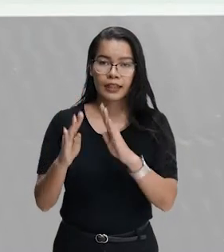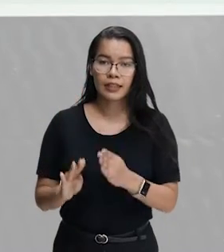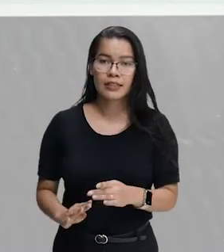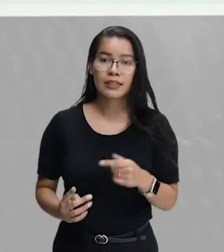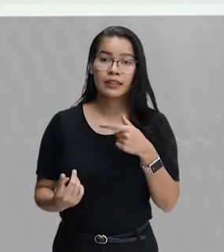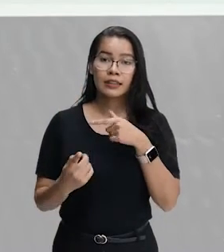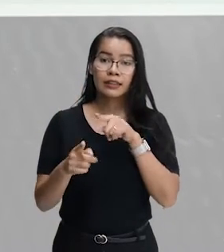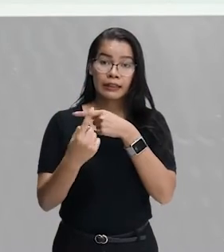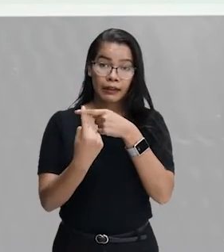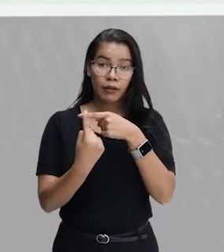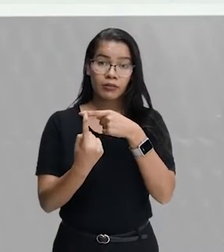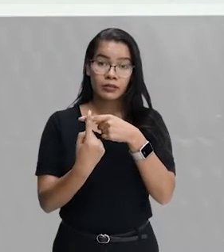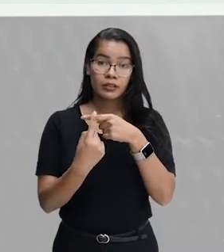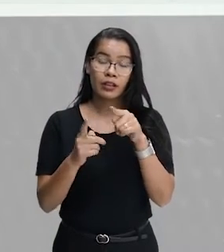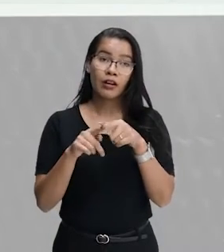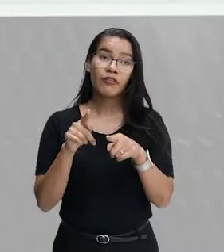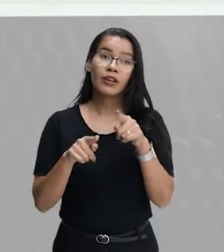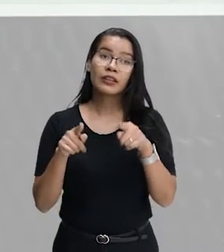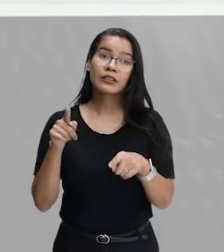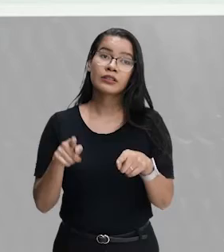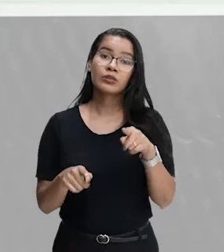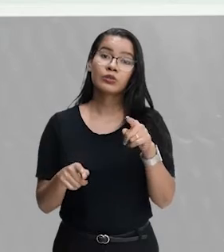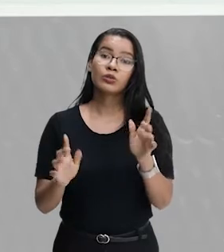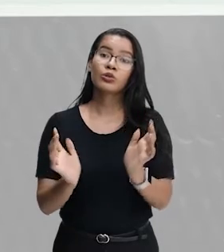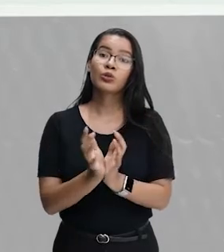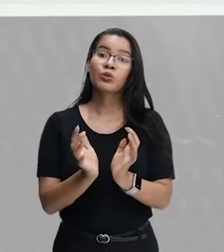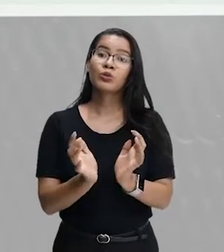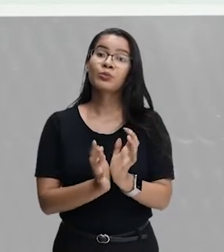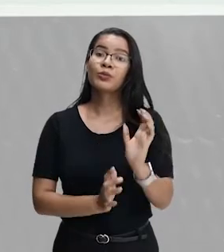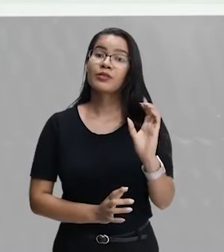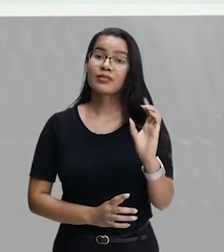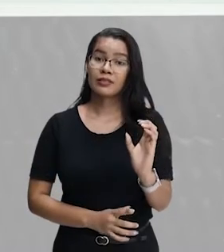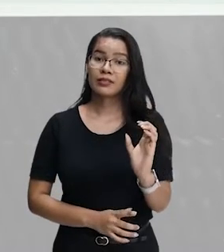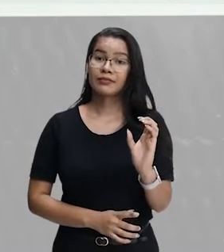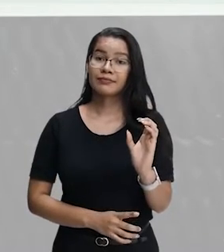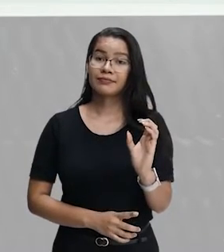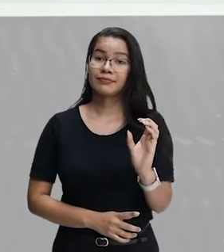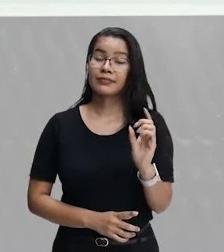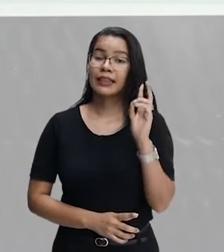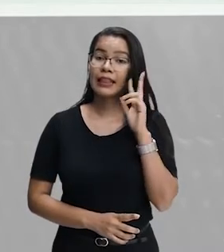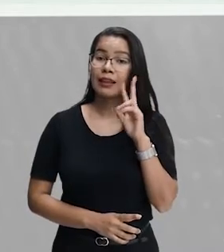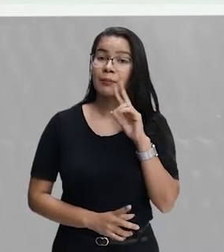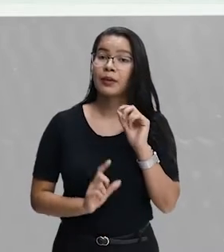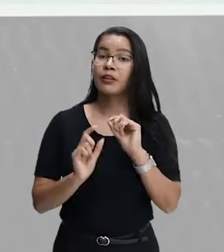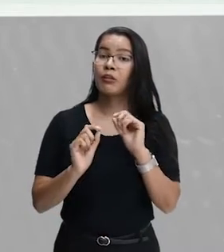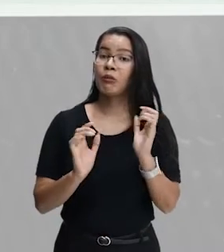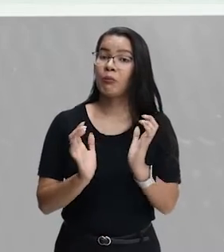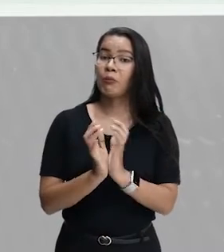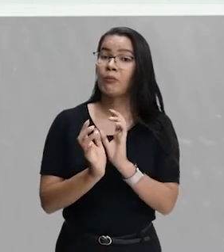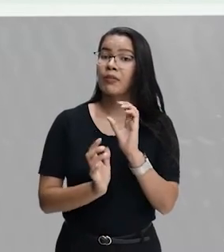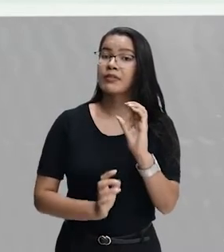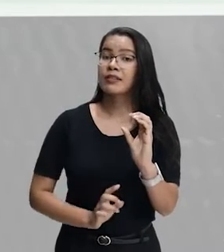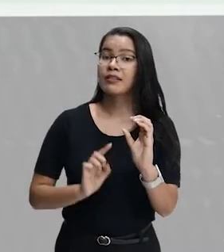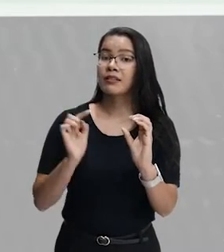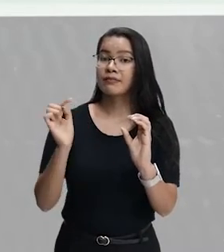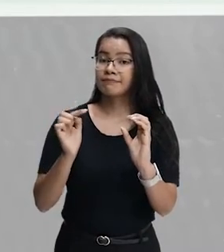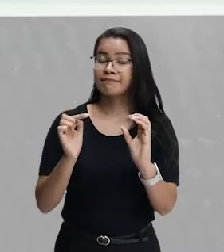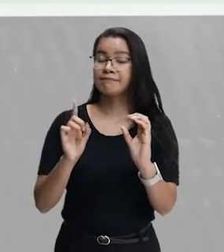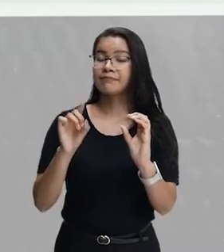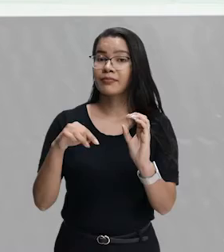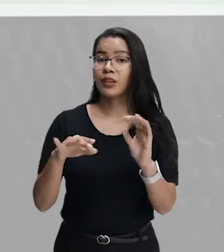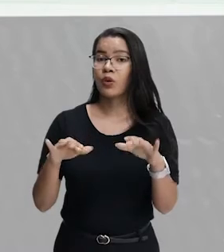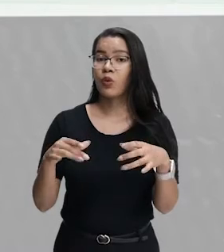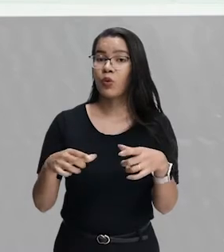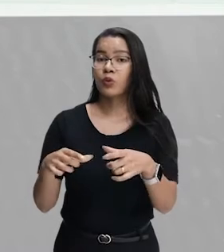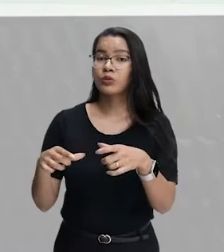calcular essa variância mais do grupo C. Tá? Lembrando que o grupo C é aquele, né, onde